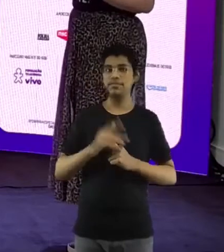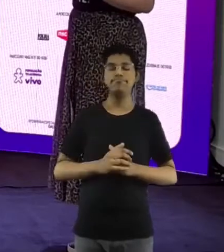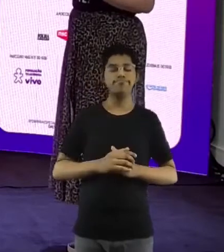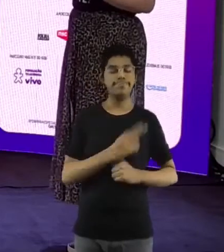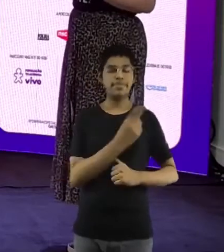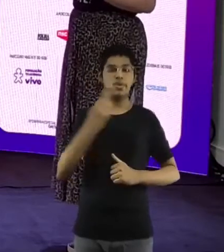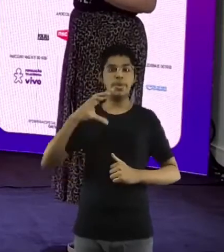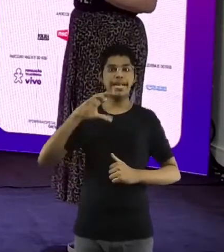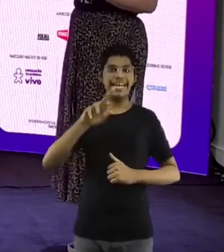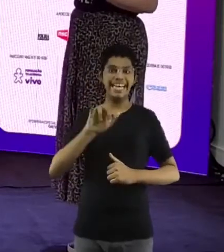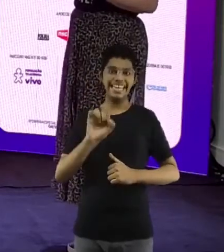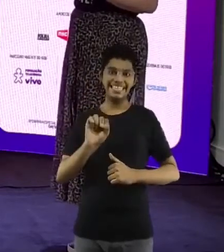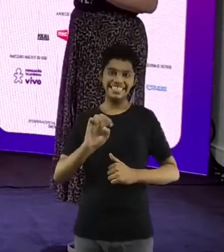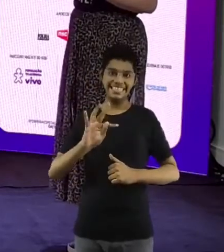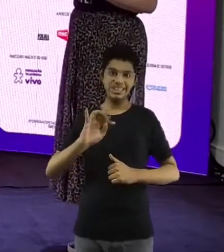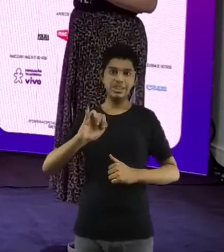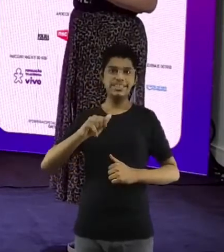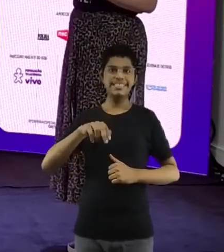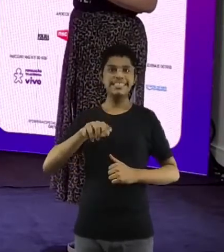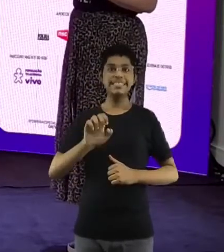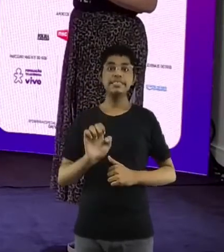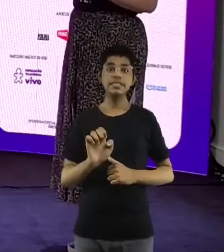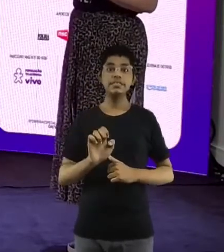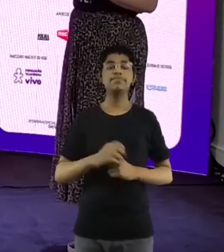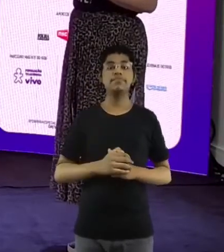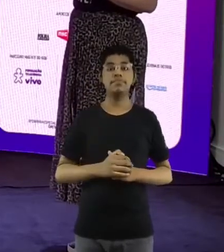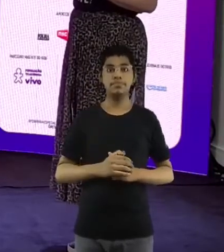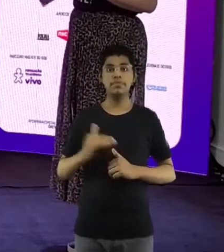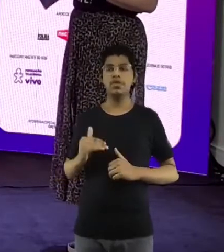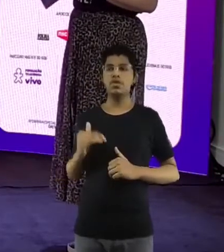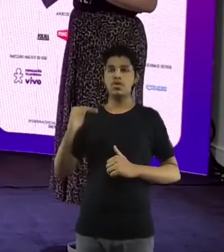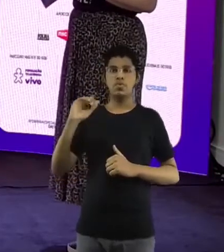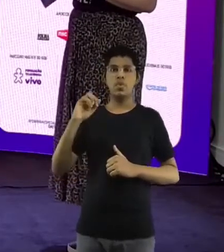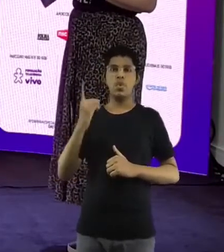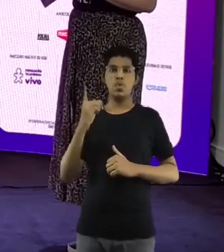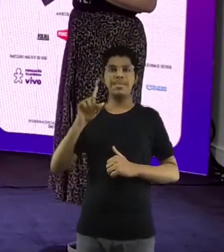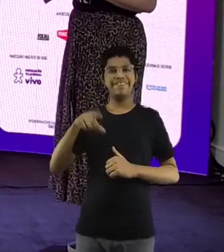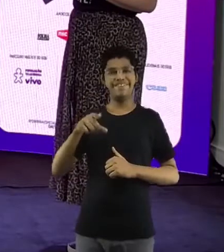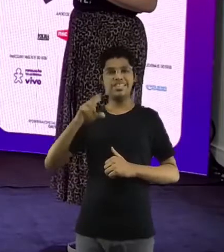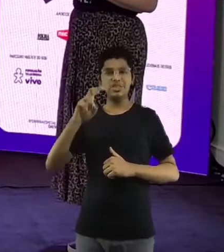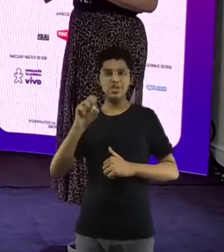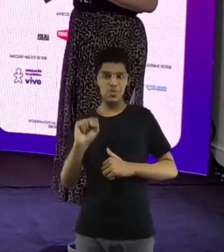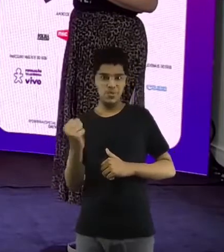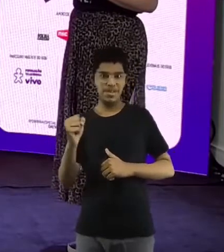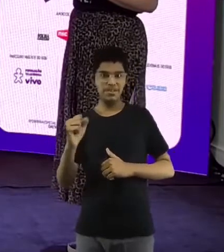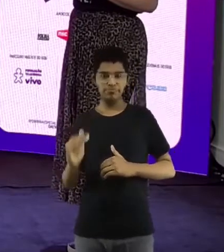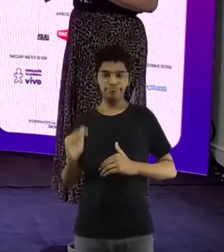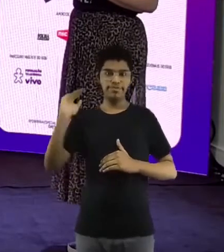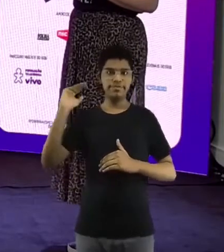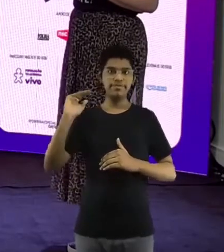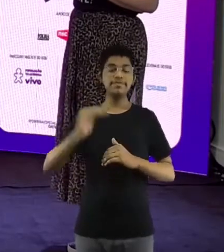Cristiane, eu tenho 1,58 m, cabelos castanhos